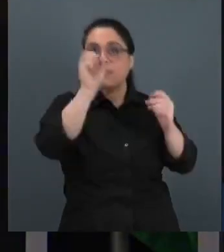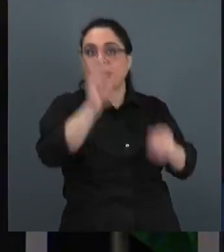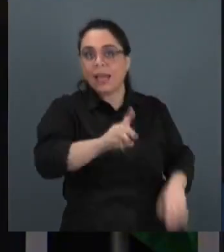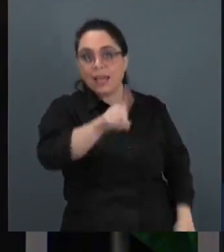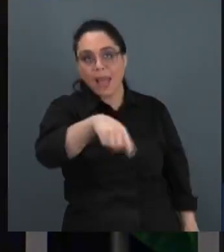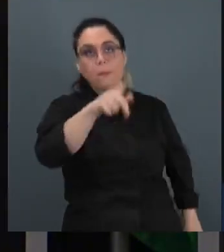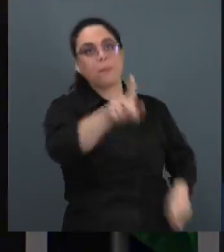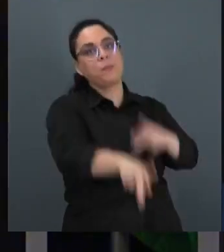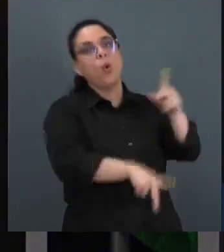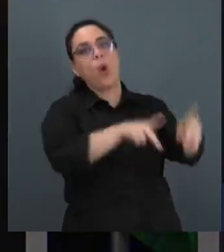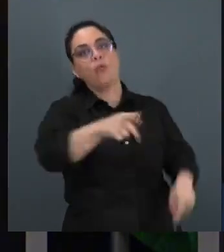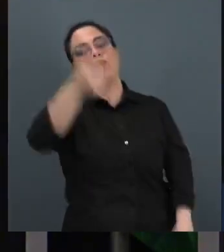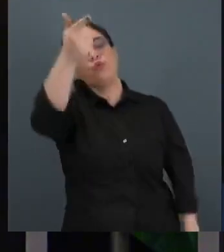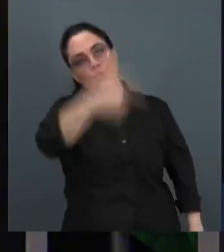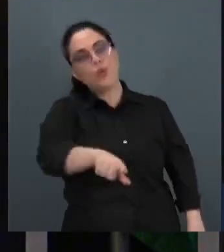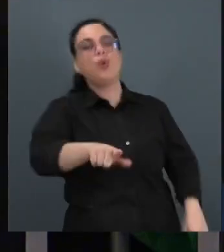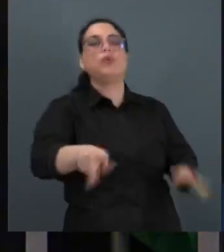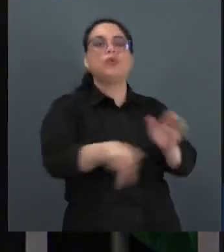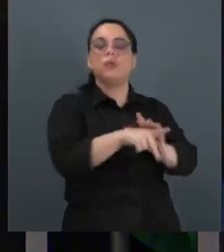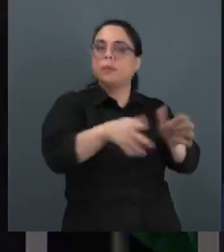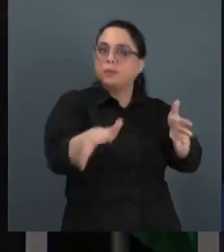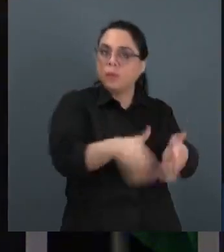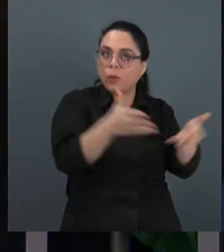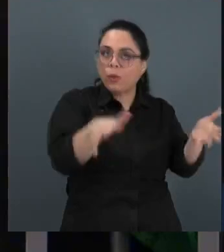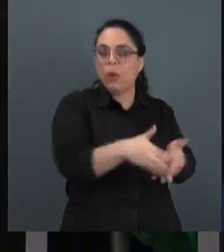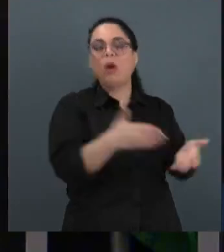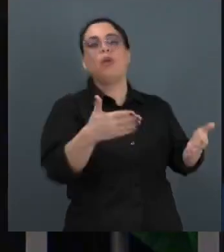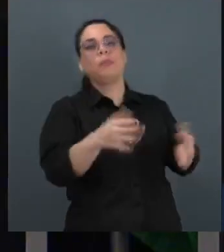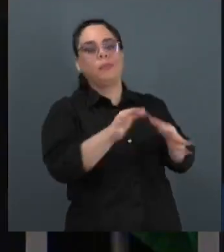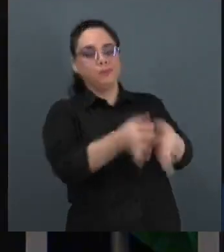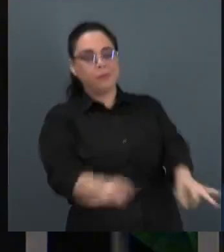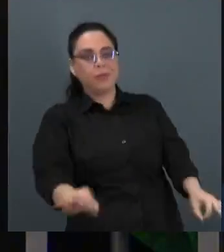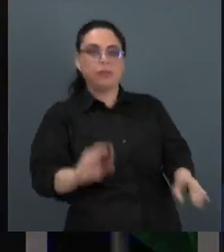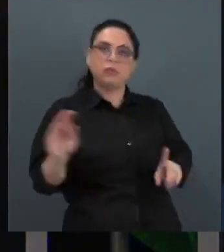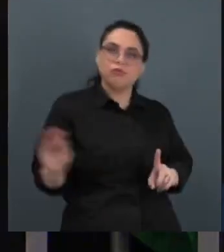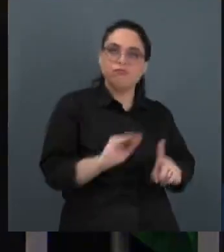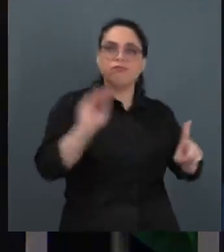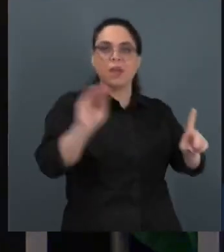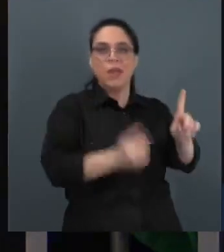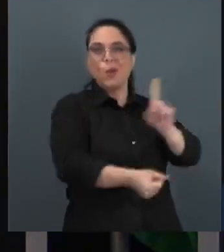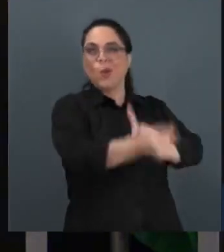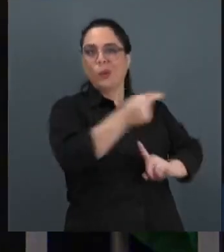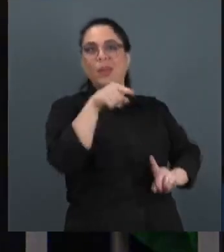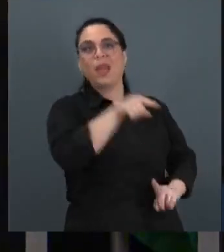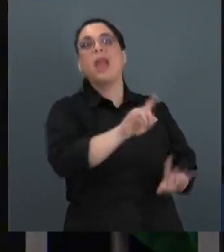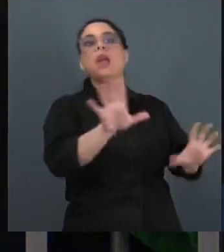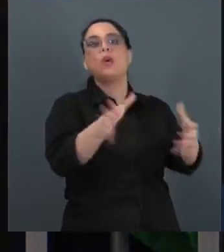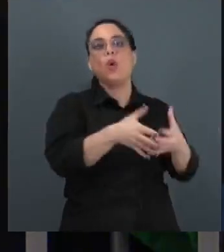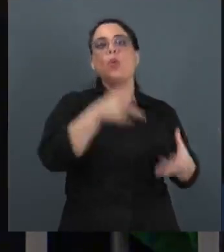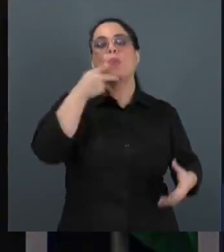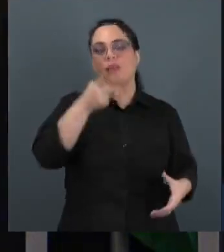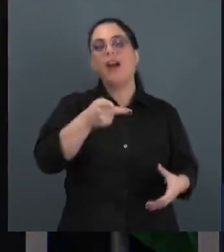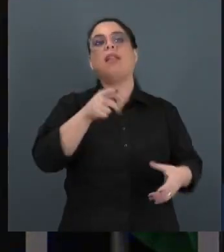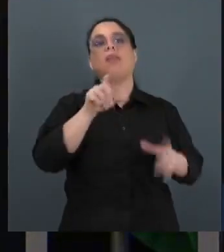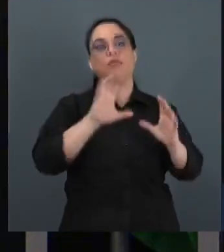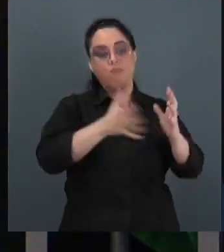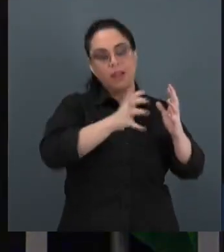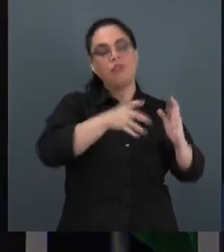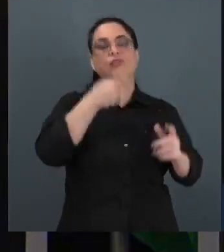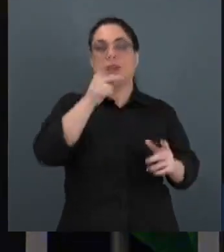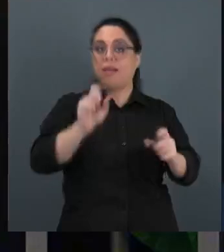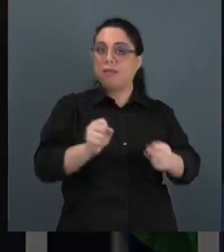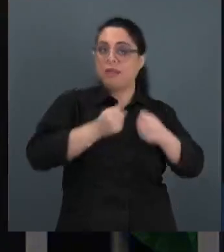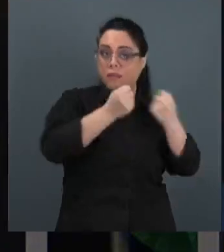povo brasileiro mais pobre, mais humilde, mais fragilizado economicamente, que eles dizem mentirosamente que